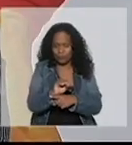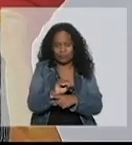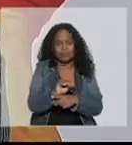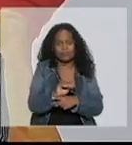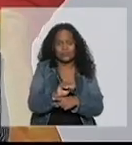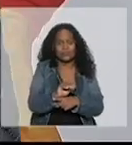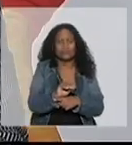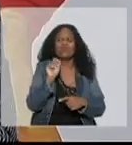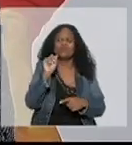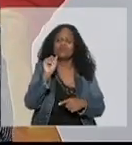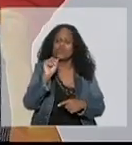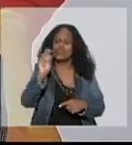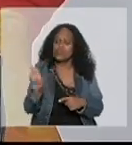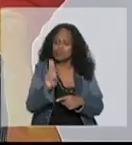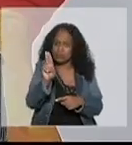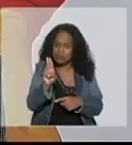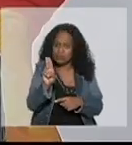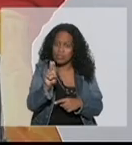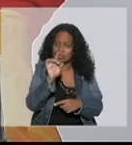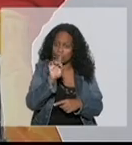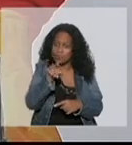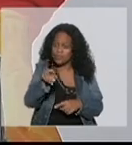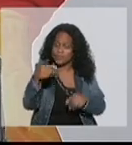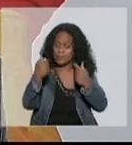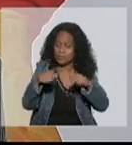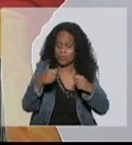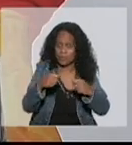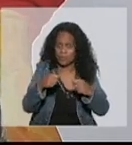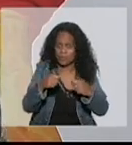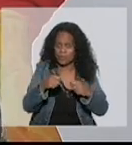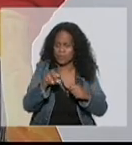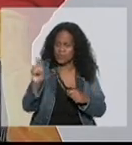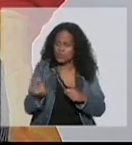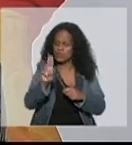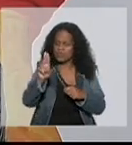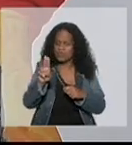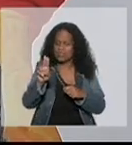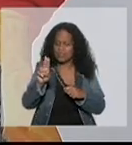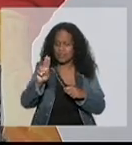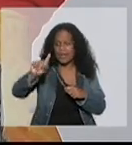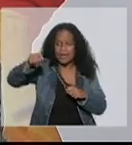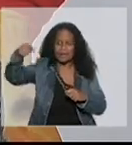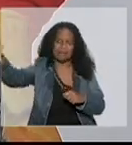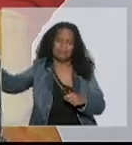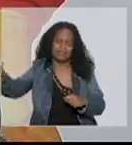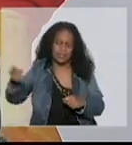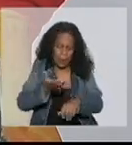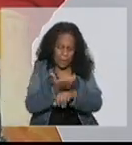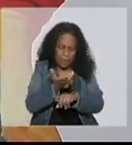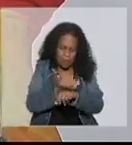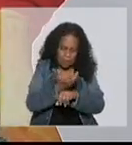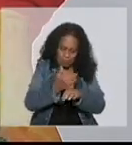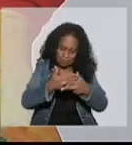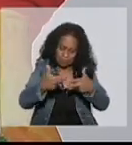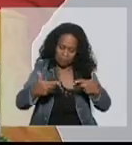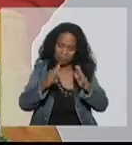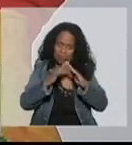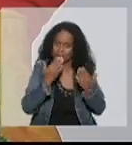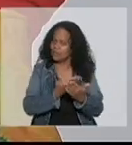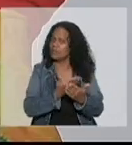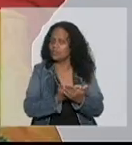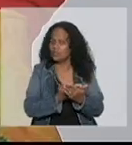né, utilizar sempre o que é necessário, nunca exceder no uso dos materiais escolares, por